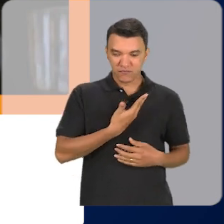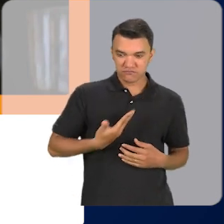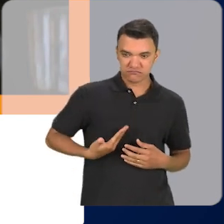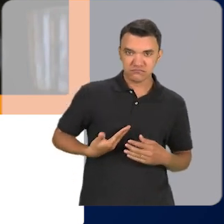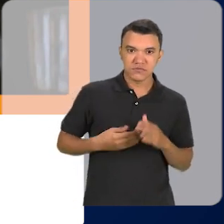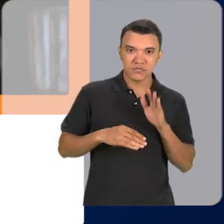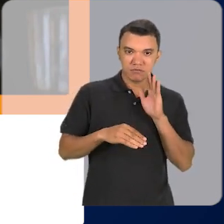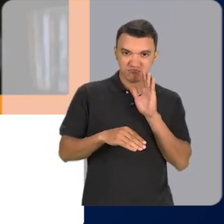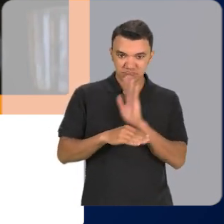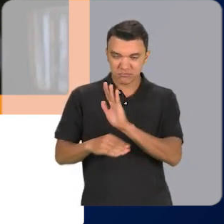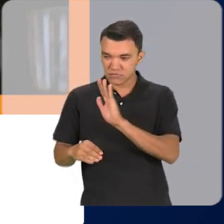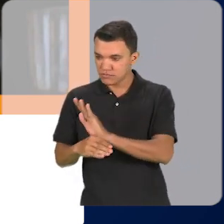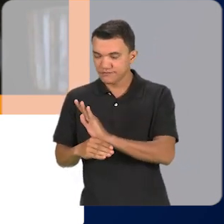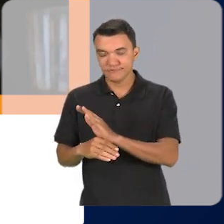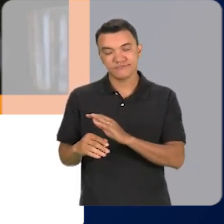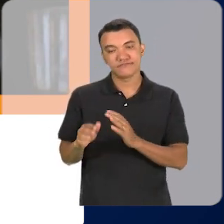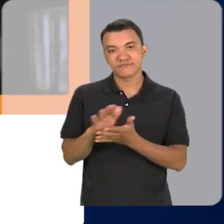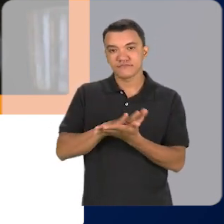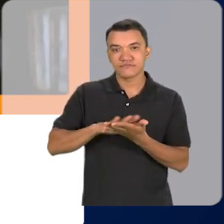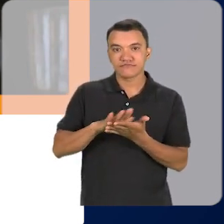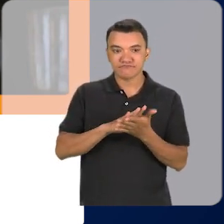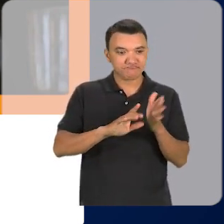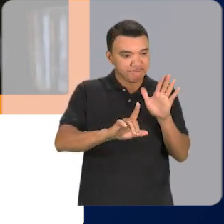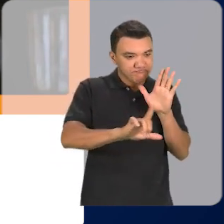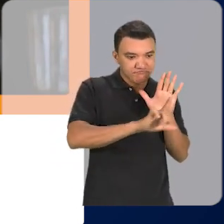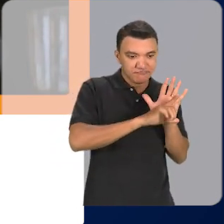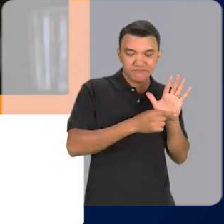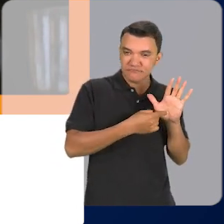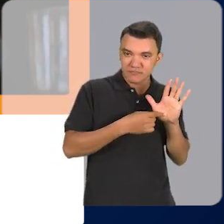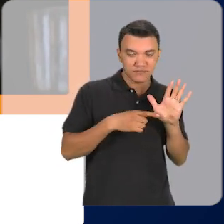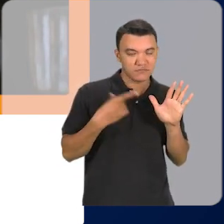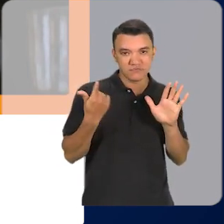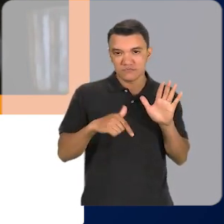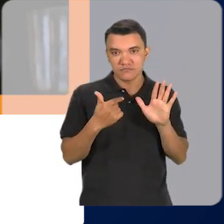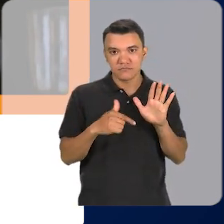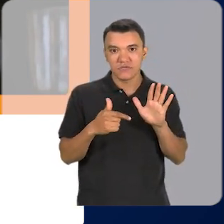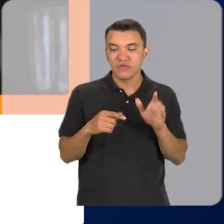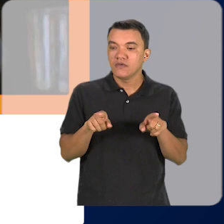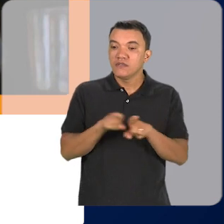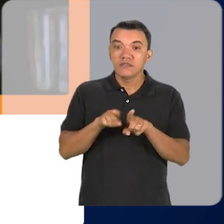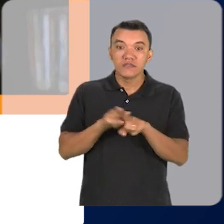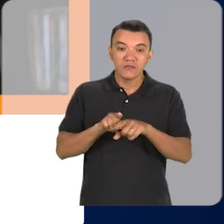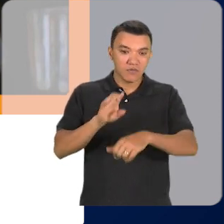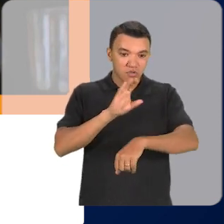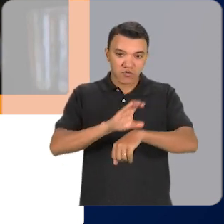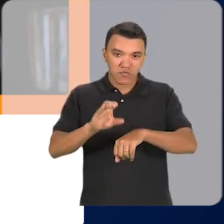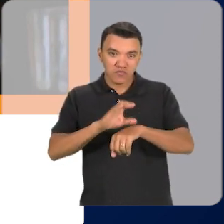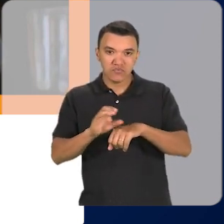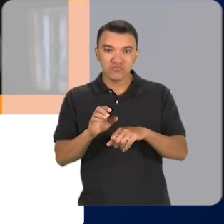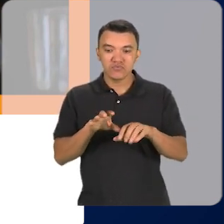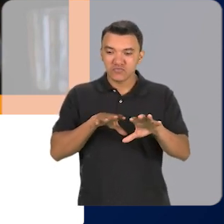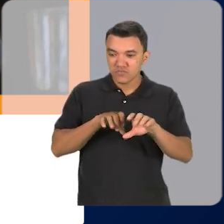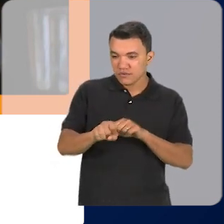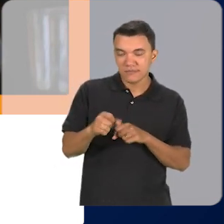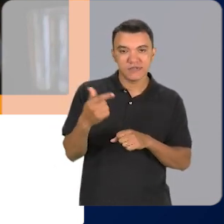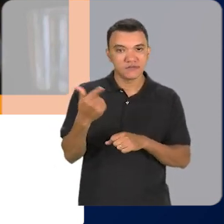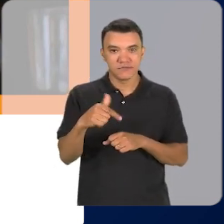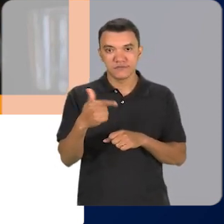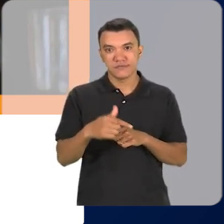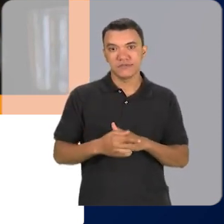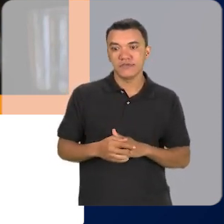Estado, né, sem esse amparo legal, sem as oportunidades educacionais, de qualificação profissional, né, então essas